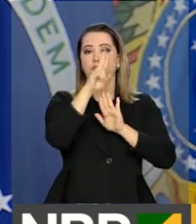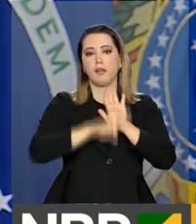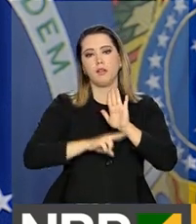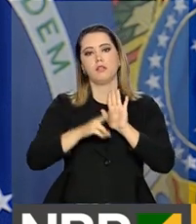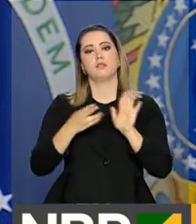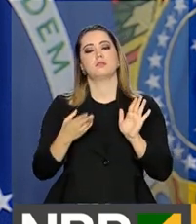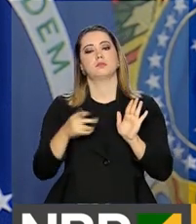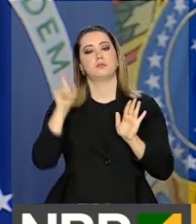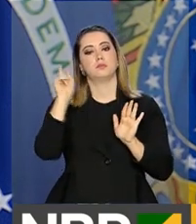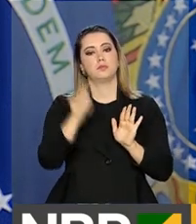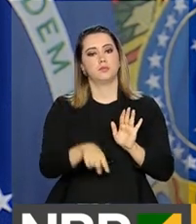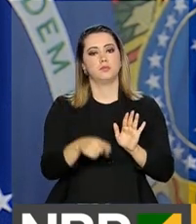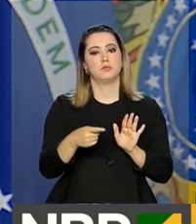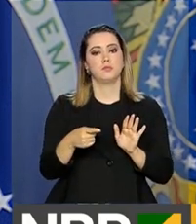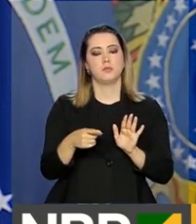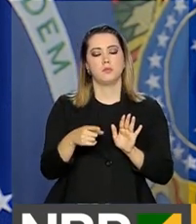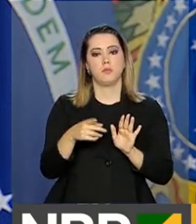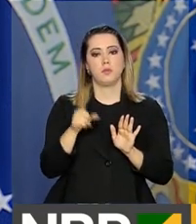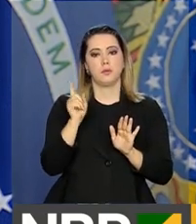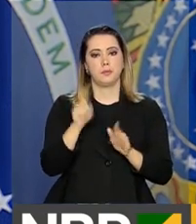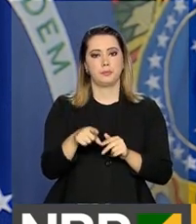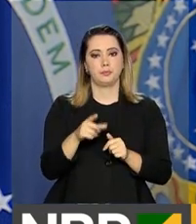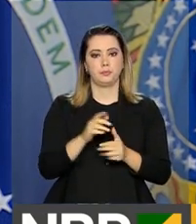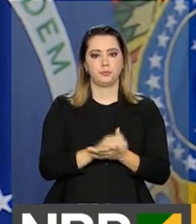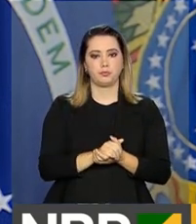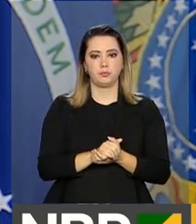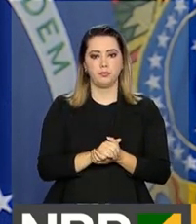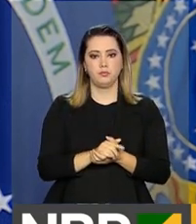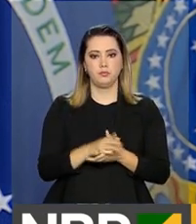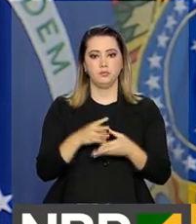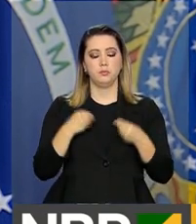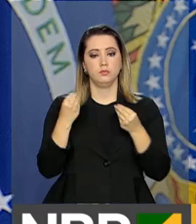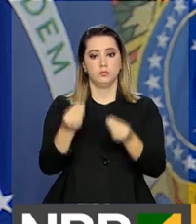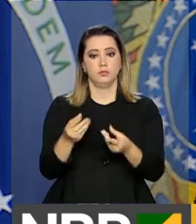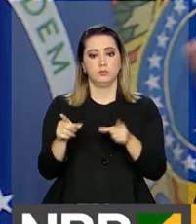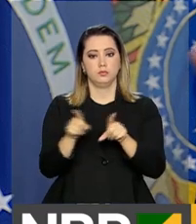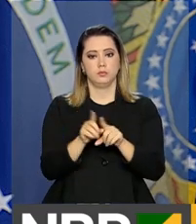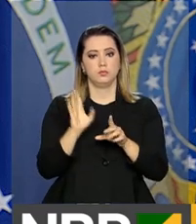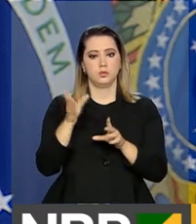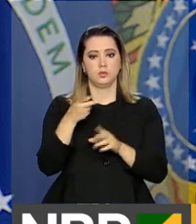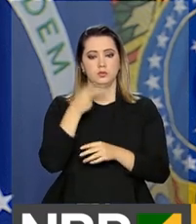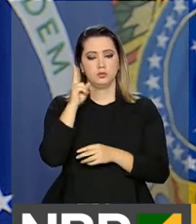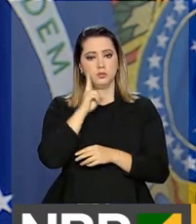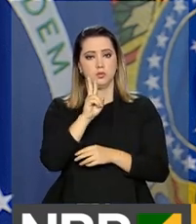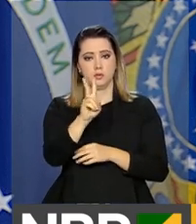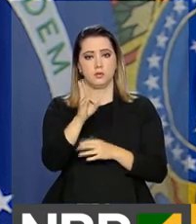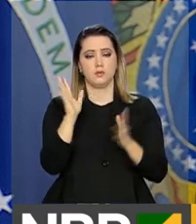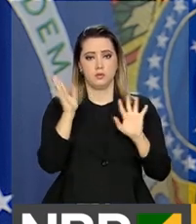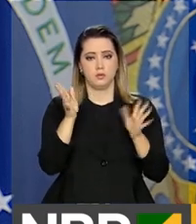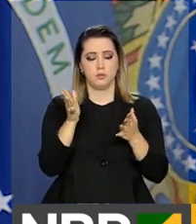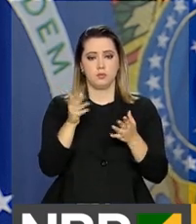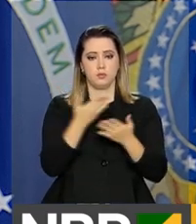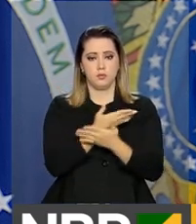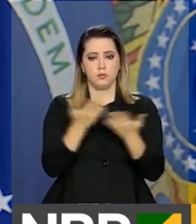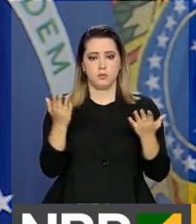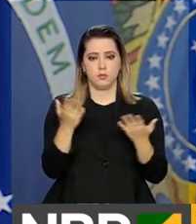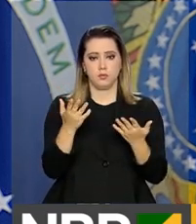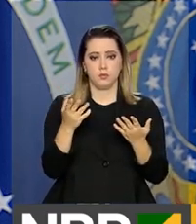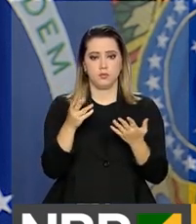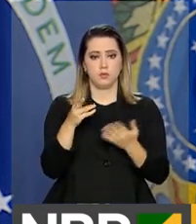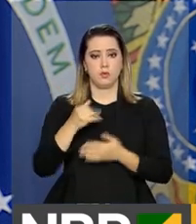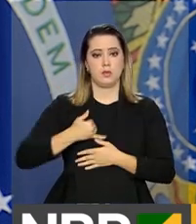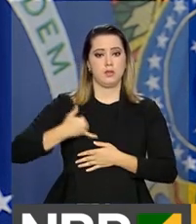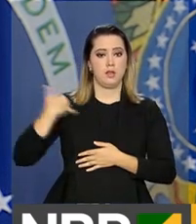é um calendário que tratamos como puderam verificar pelo fenômeno